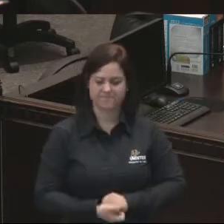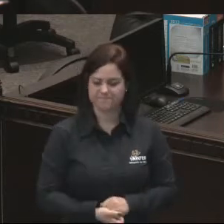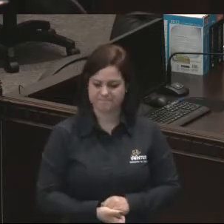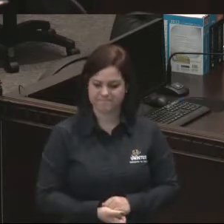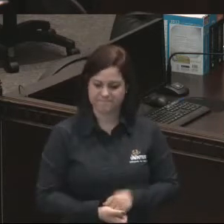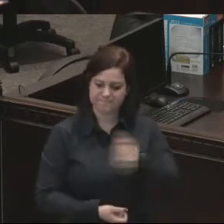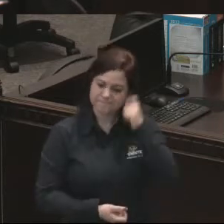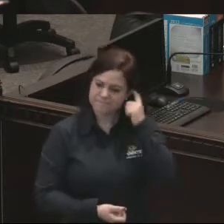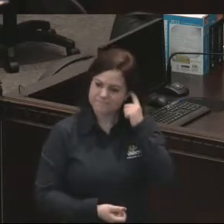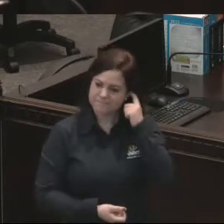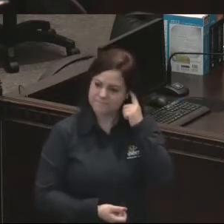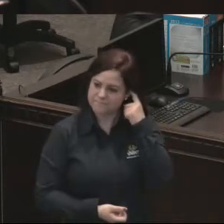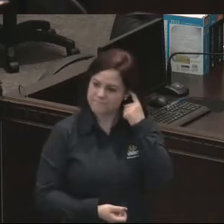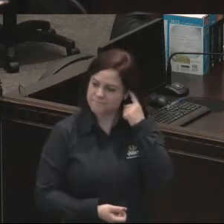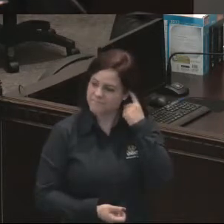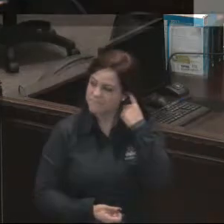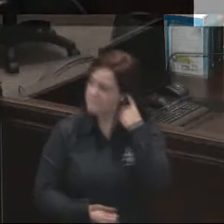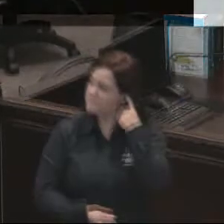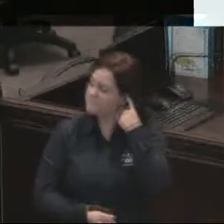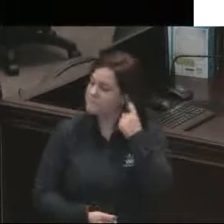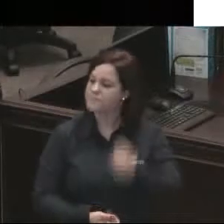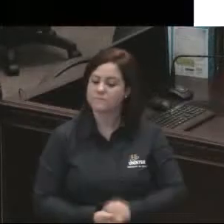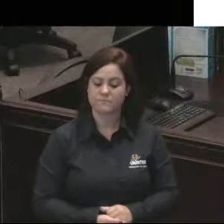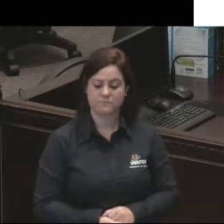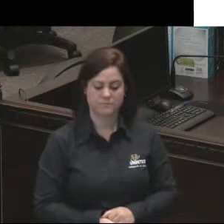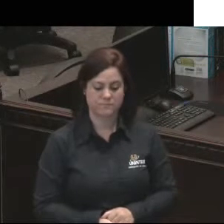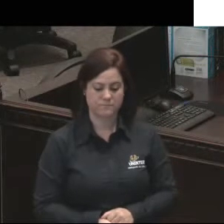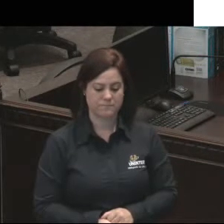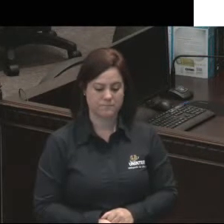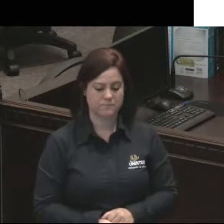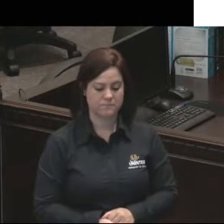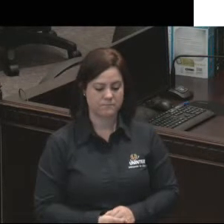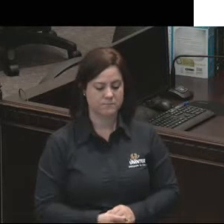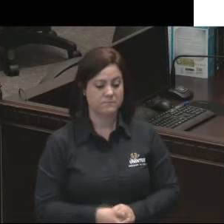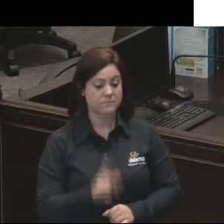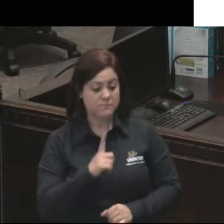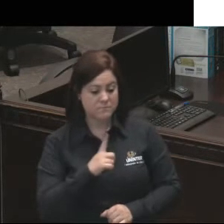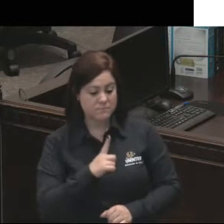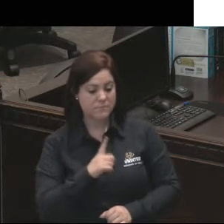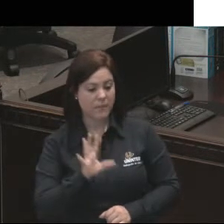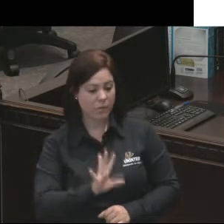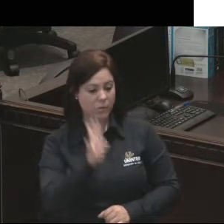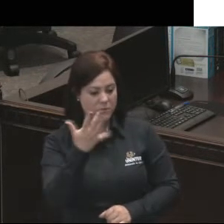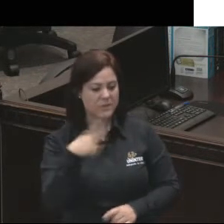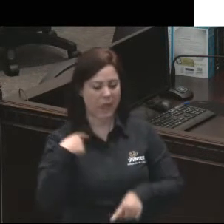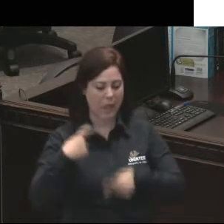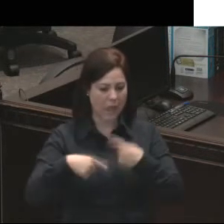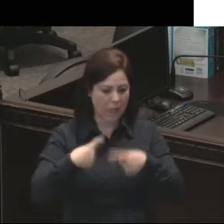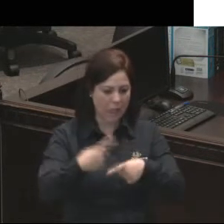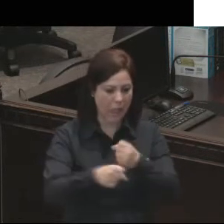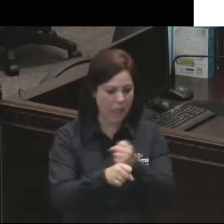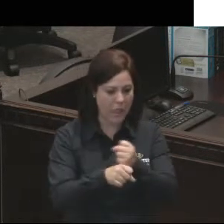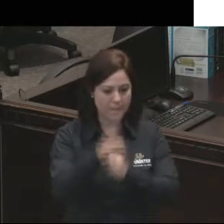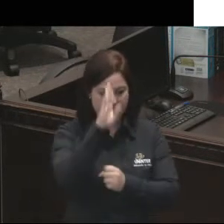A legislação ela foi se desenvolvendo, né, ao longo dos últimos anos, principalmente com o livro